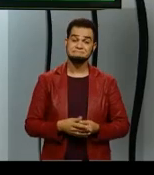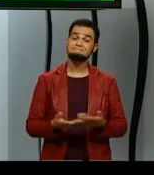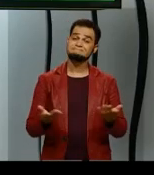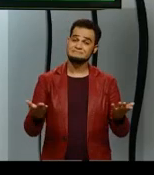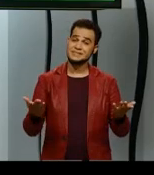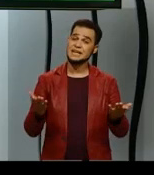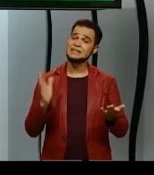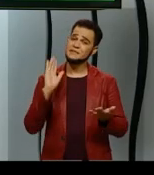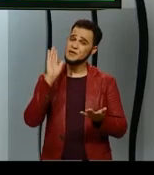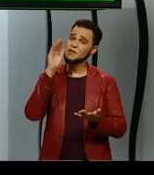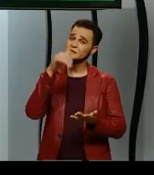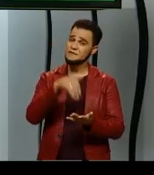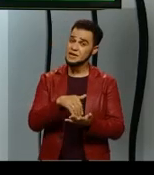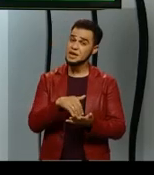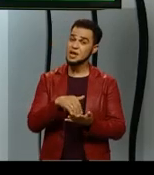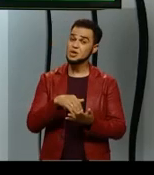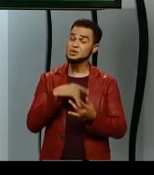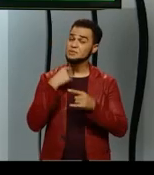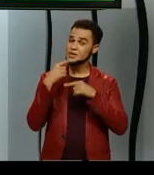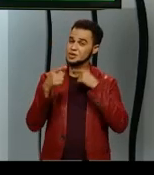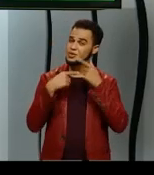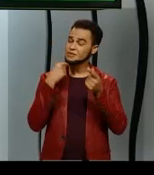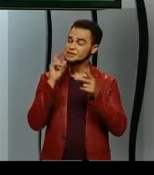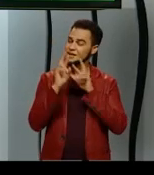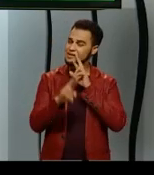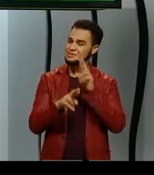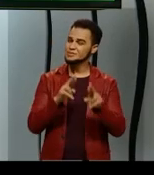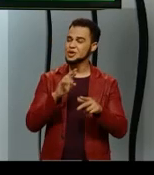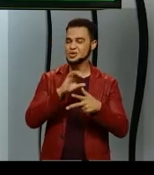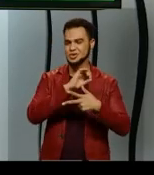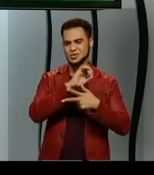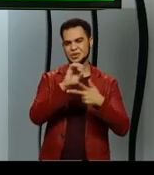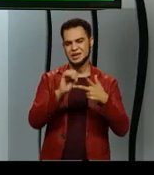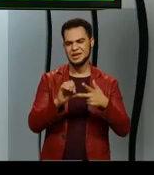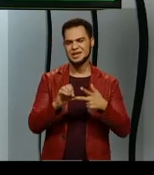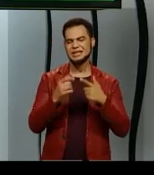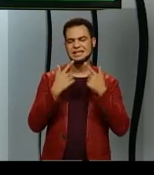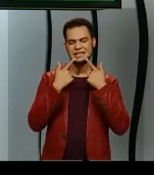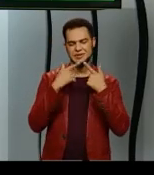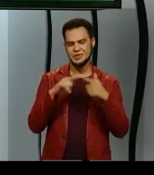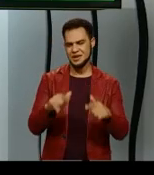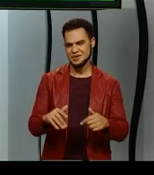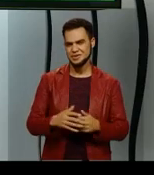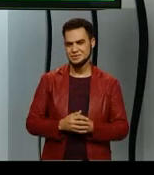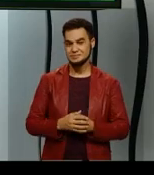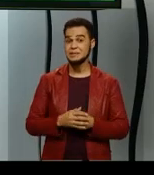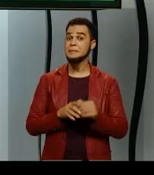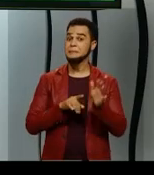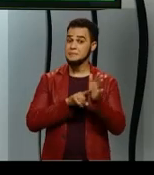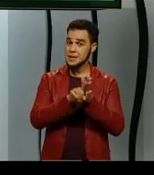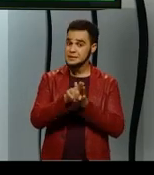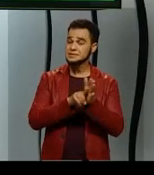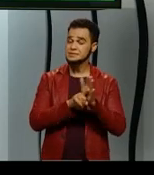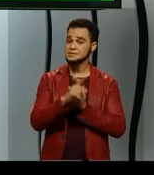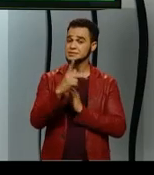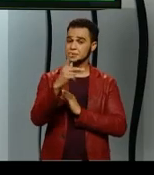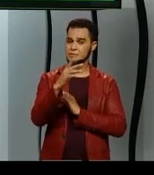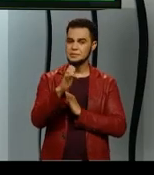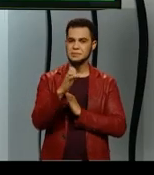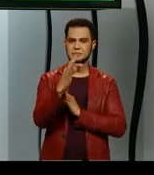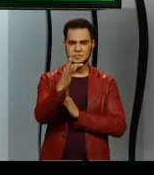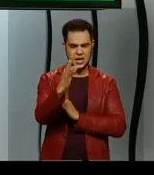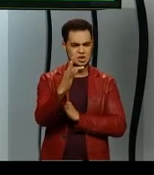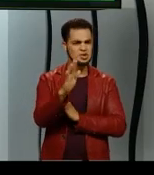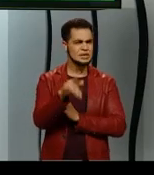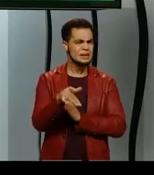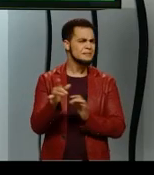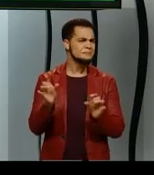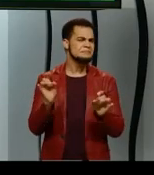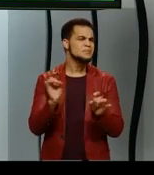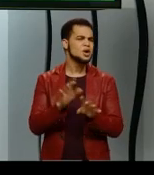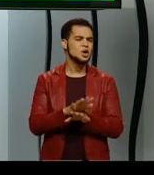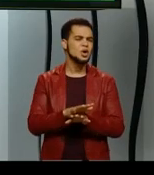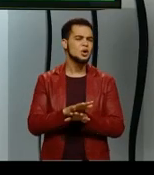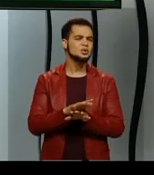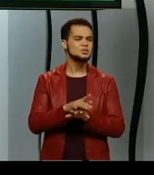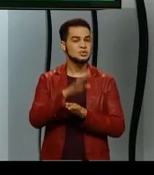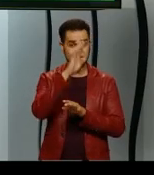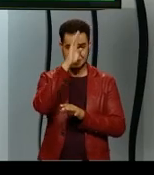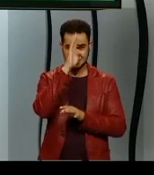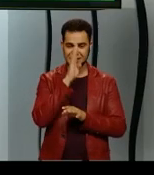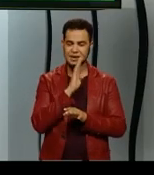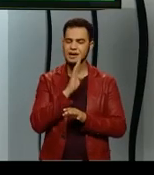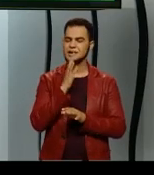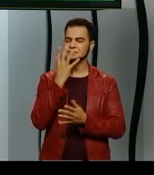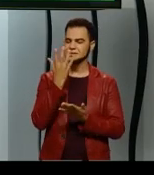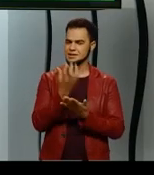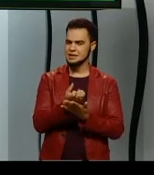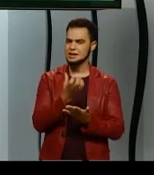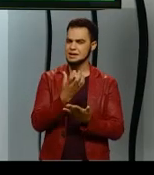Tira Dúvidas Enem de Linguagens. Não esqueça de consultar o seu PET, o Plano de Estudo Tutorado, que está disponível gratuitamente para